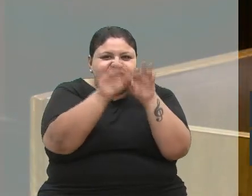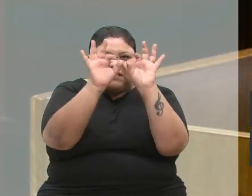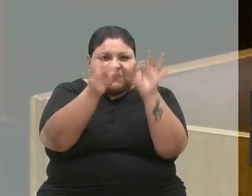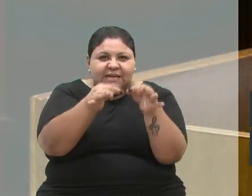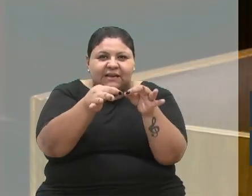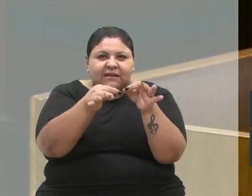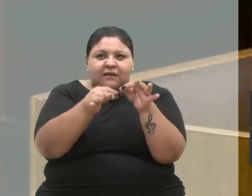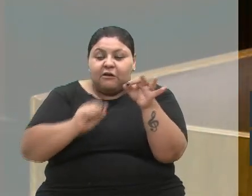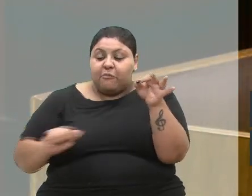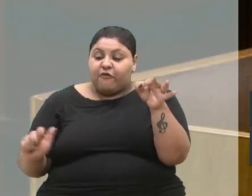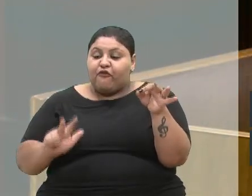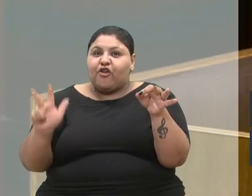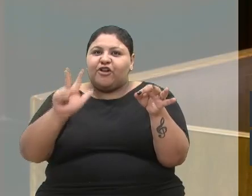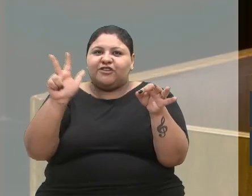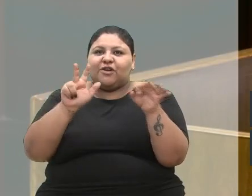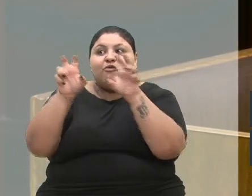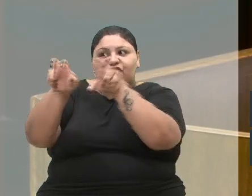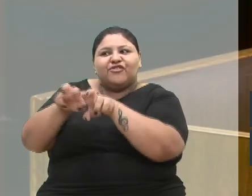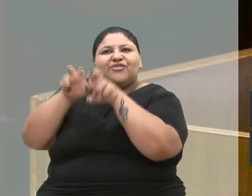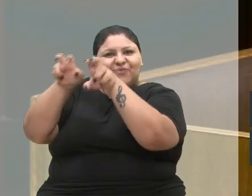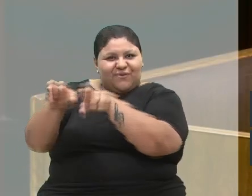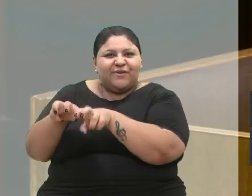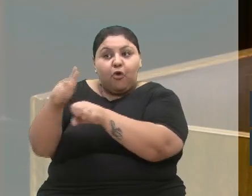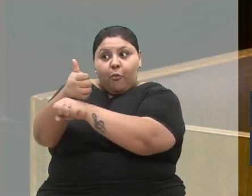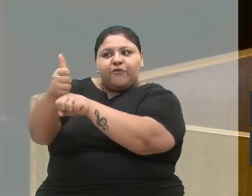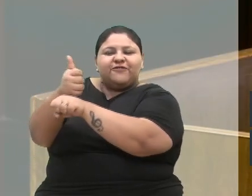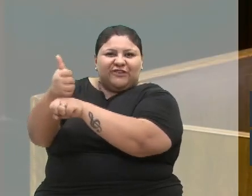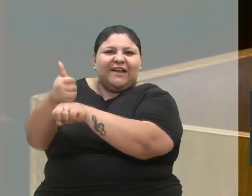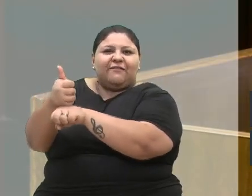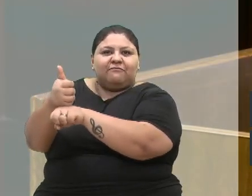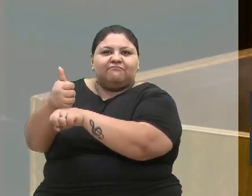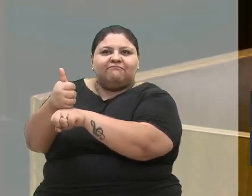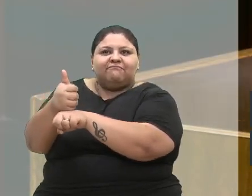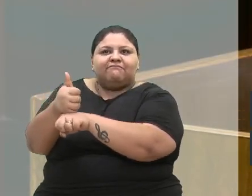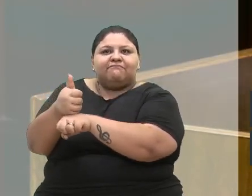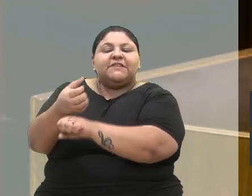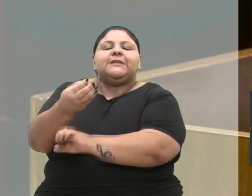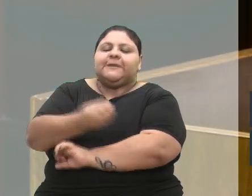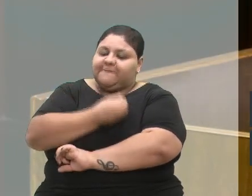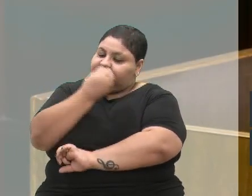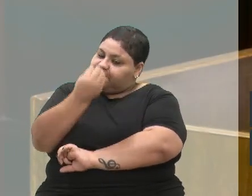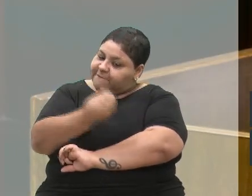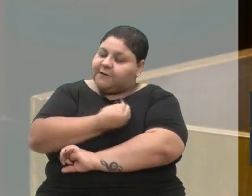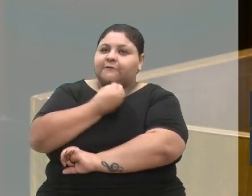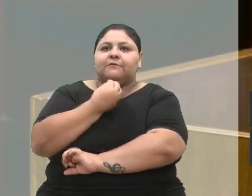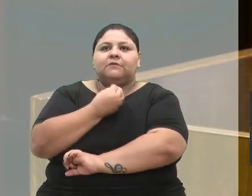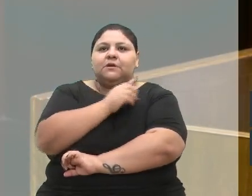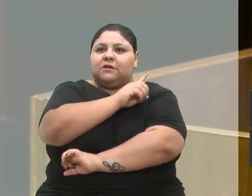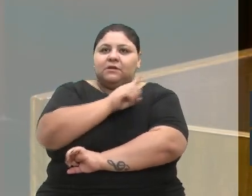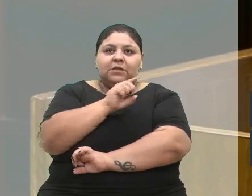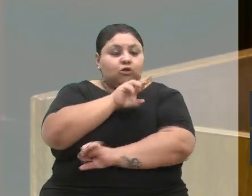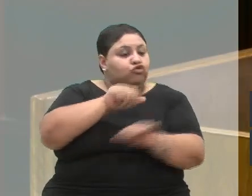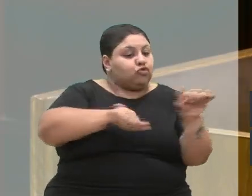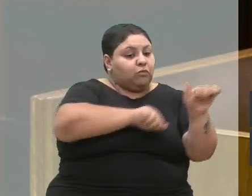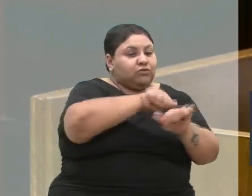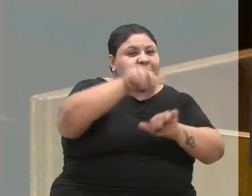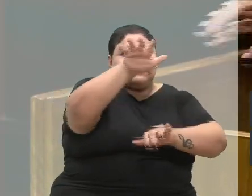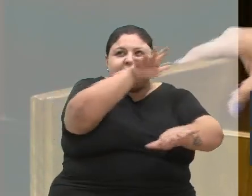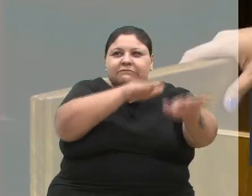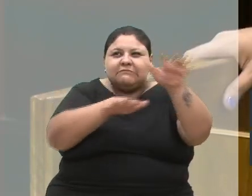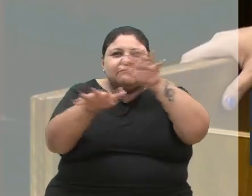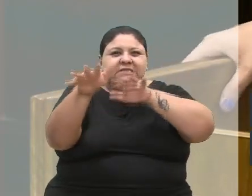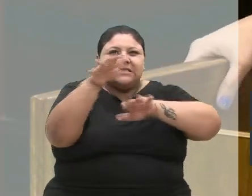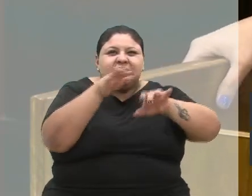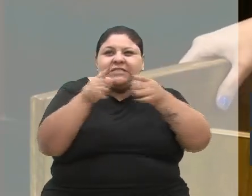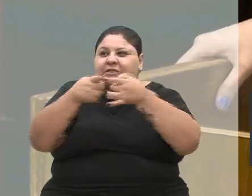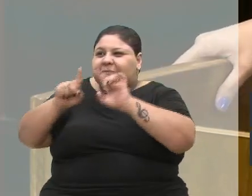para valorizar o nosso interior, né? O nosso agricultor que sobrevive e resiste, né? Não só às mudanças climáticas, mas todas as